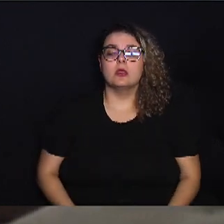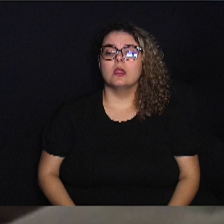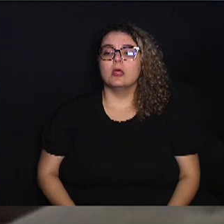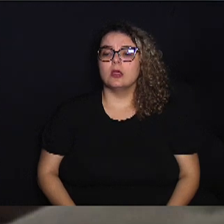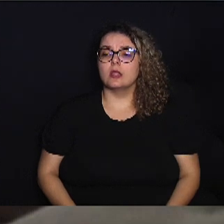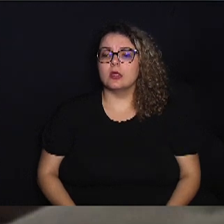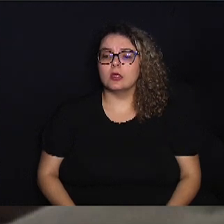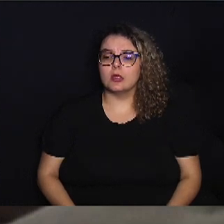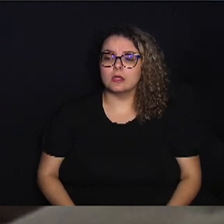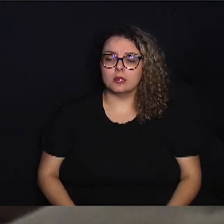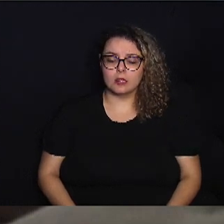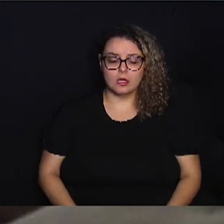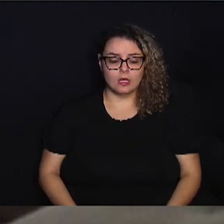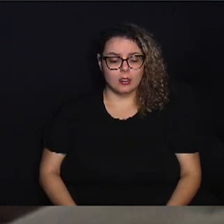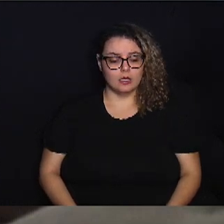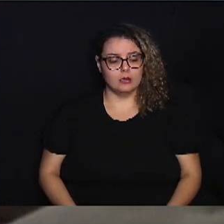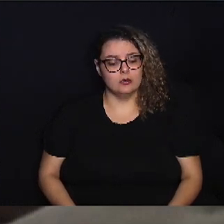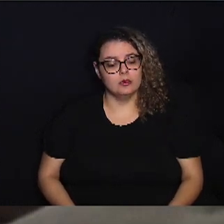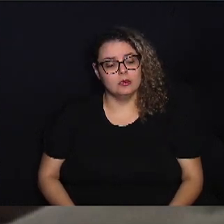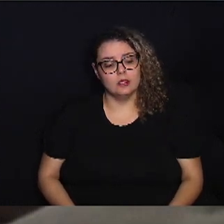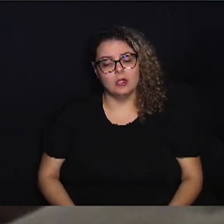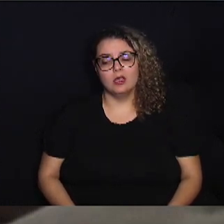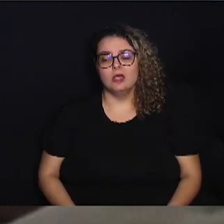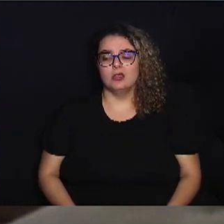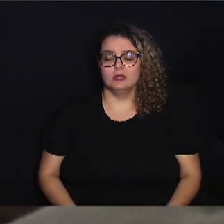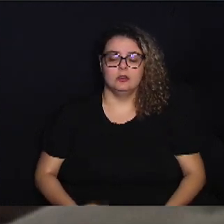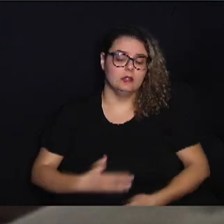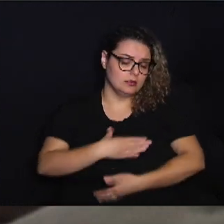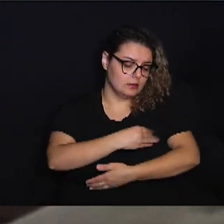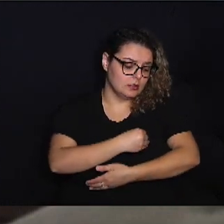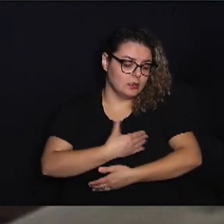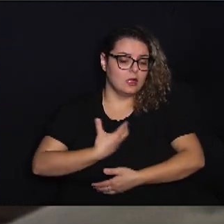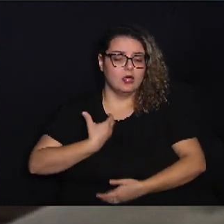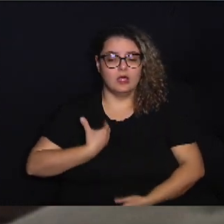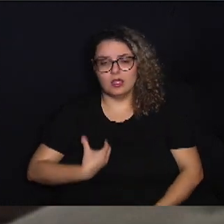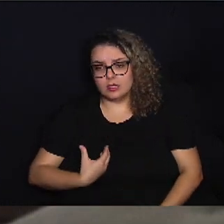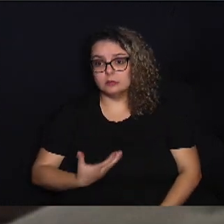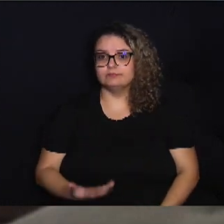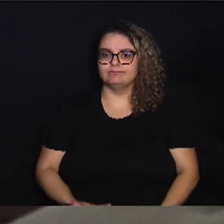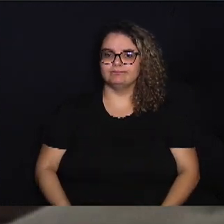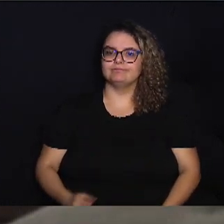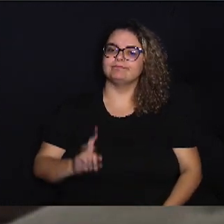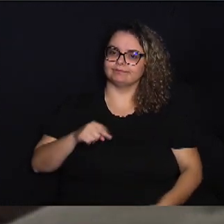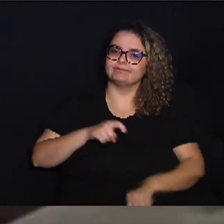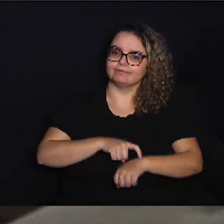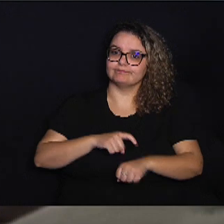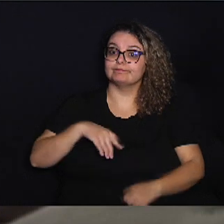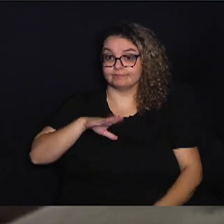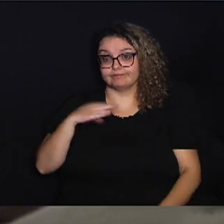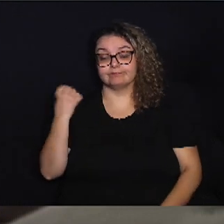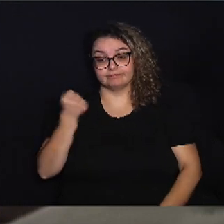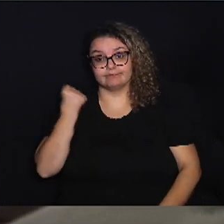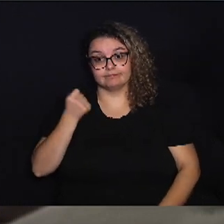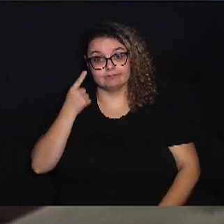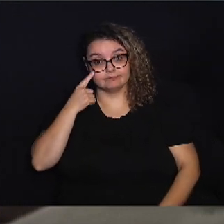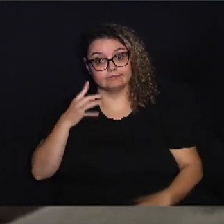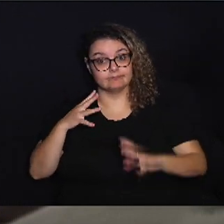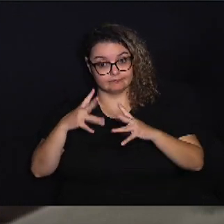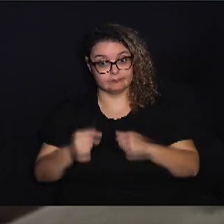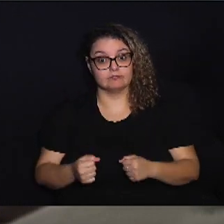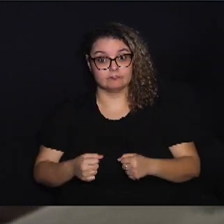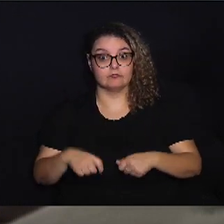falta de apetite, uma canseira na hora de mamar. Nesse momento, é um momento de maior gravidade e, em geral, esses bebês precisam